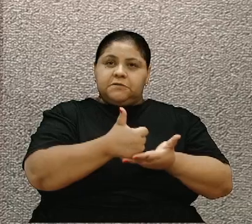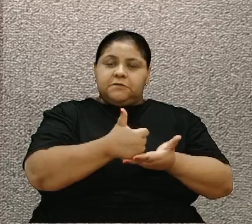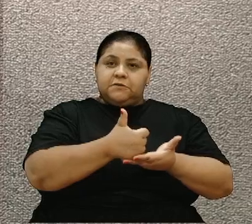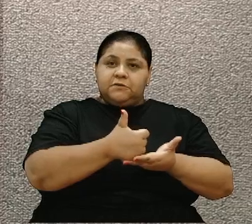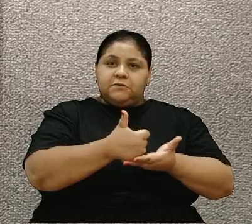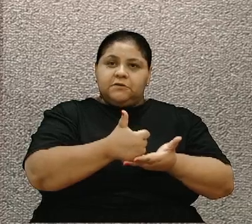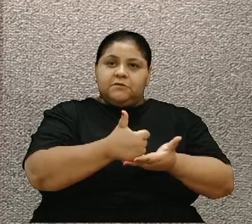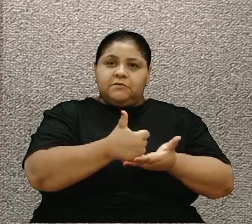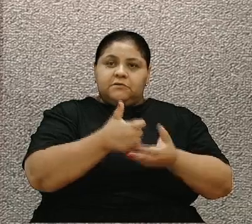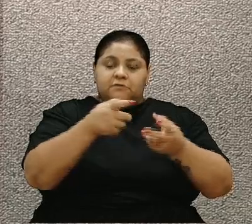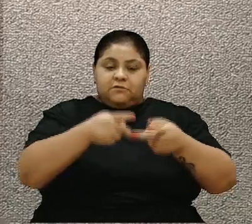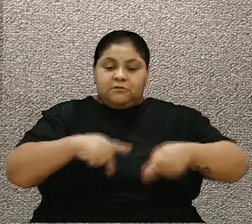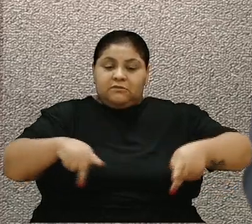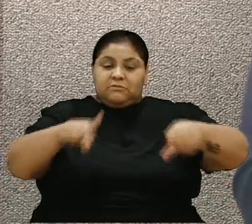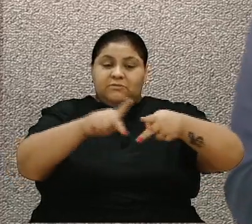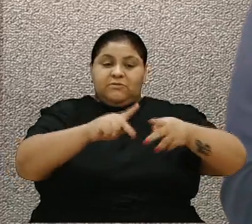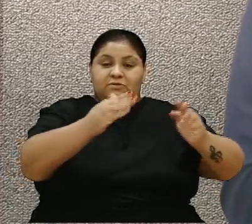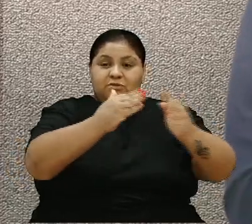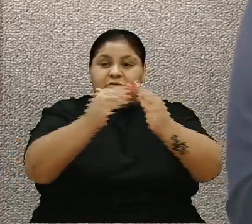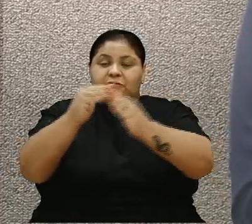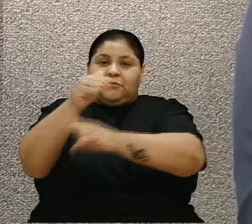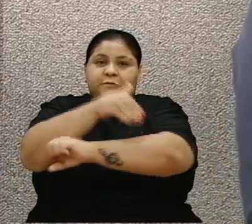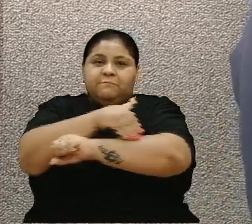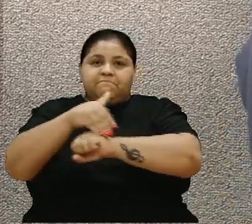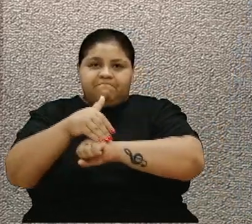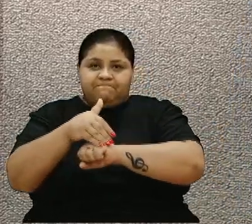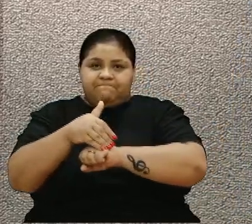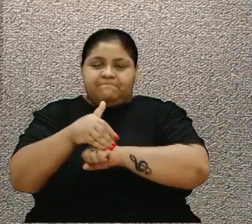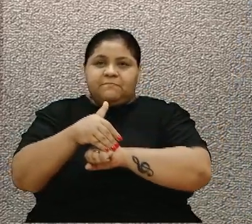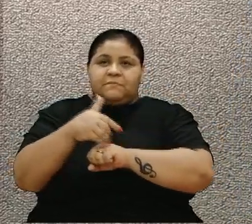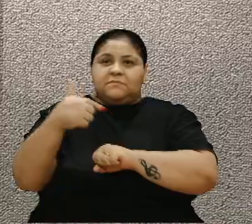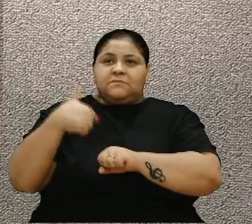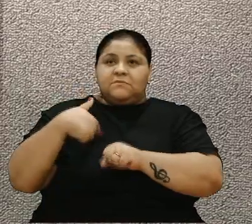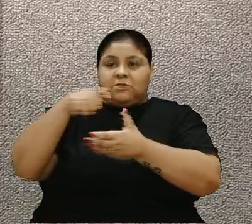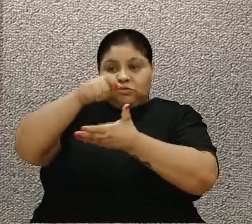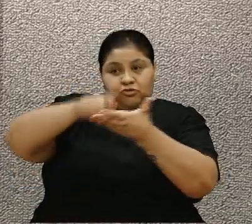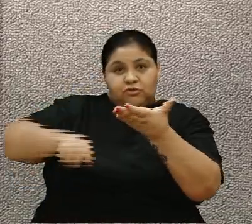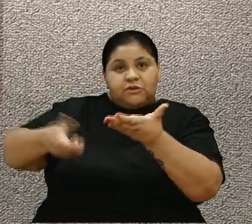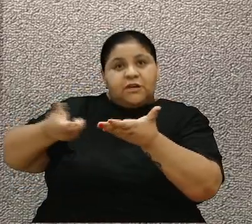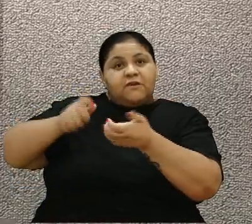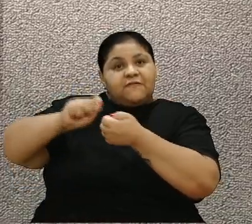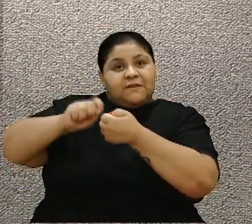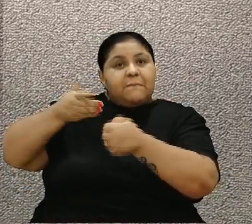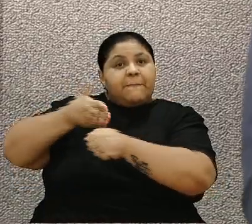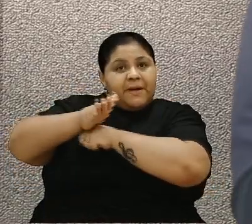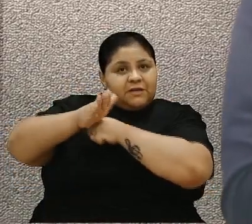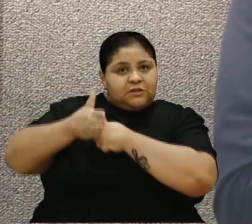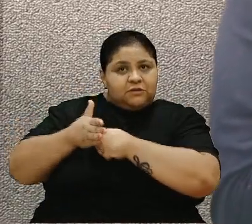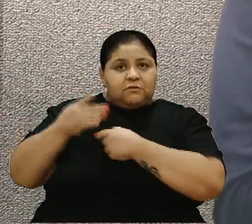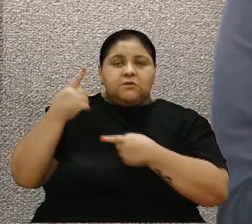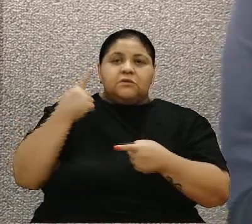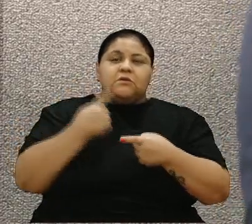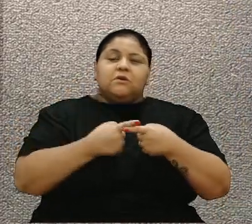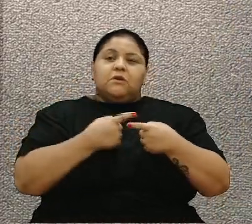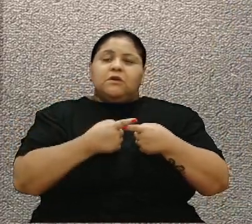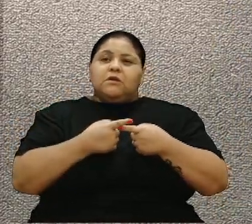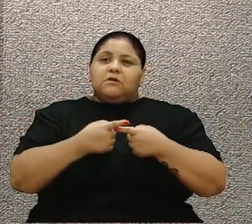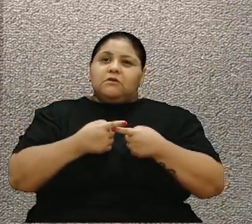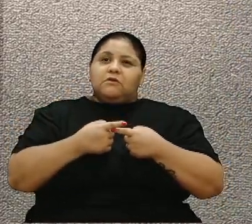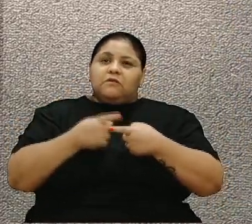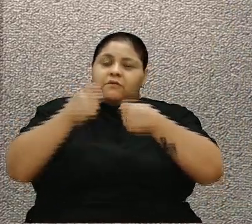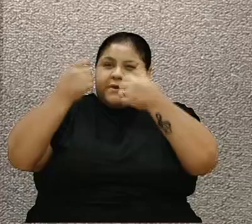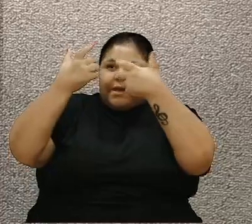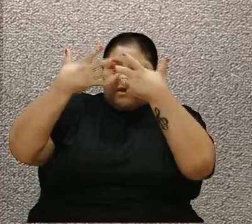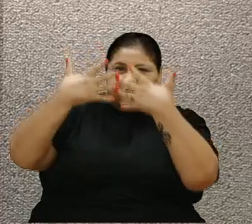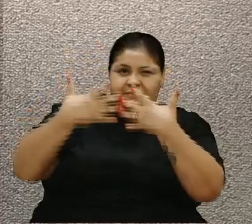parlamentar sobre a população em situação de rua, ao qual eu assino e quero fazer parte. Porque eu quero trazer